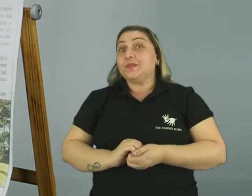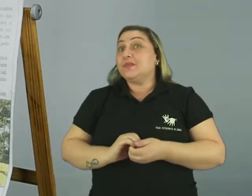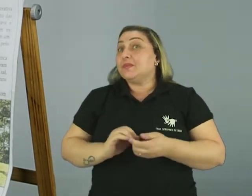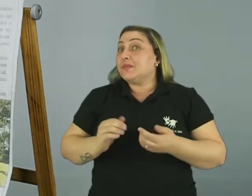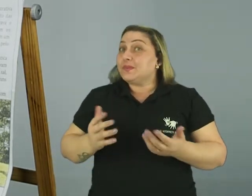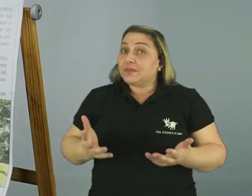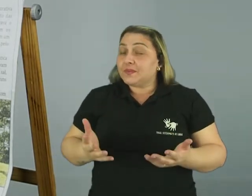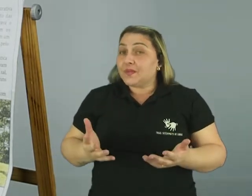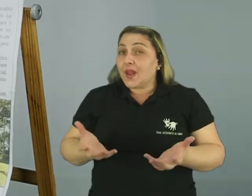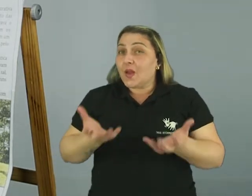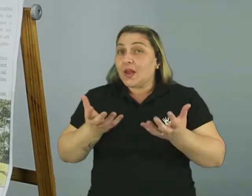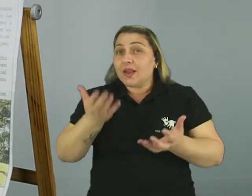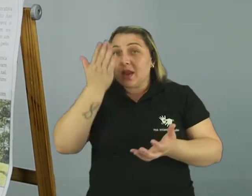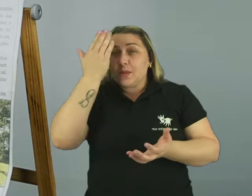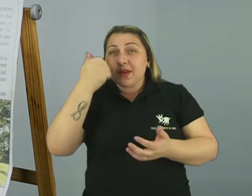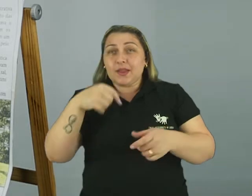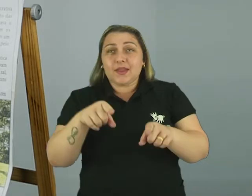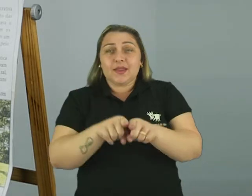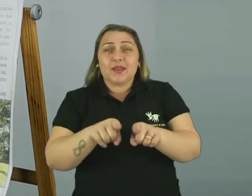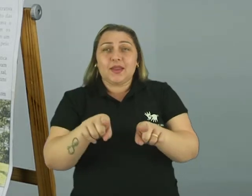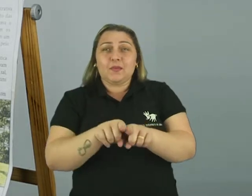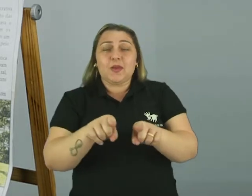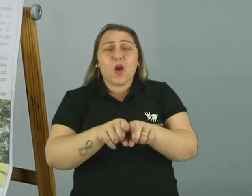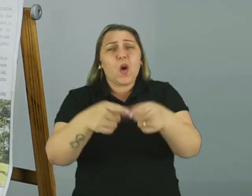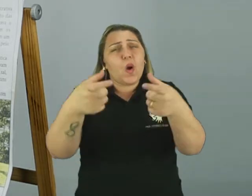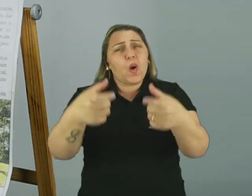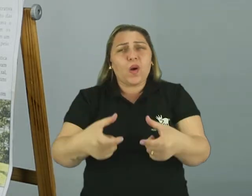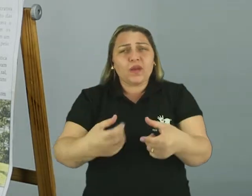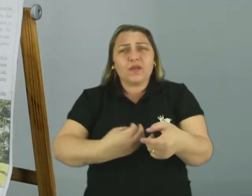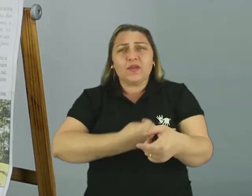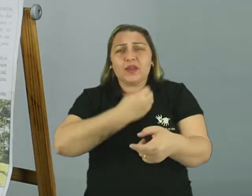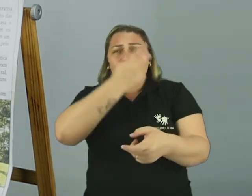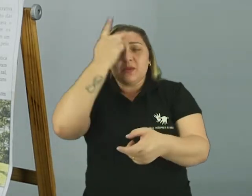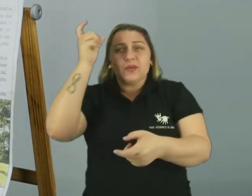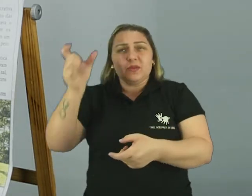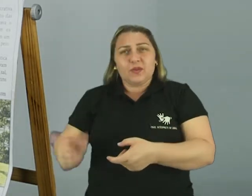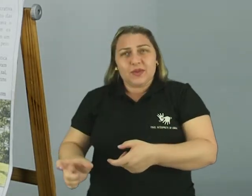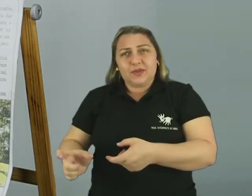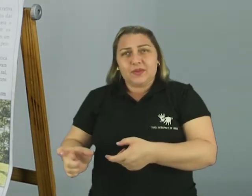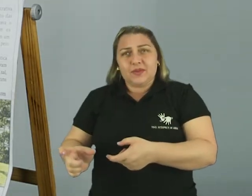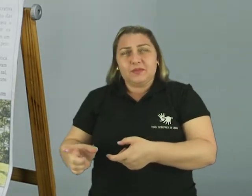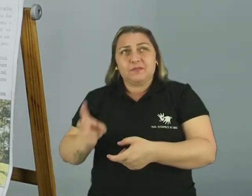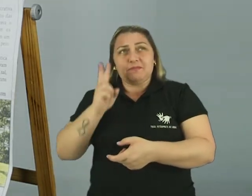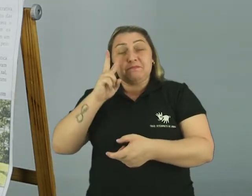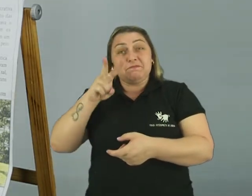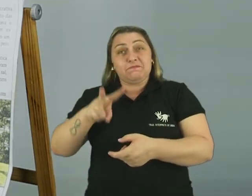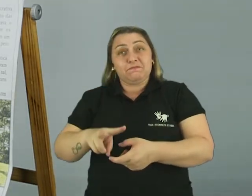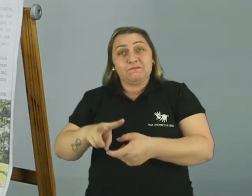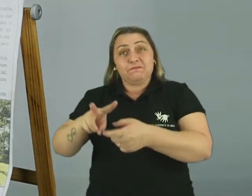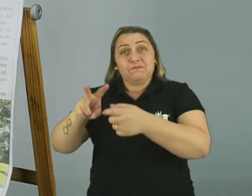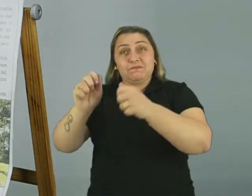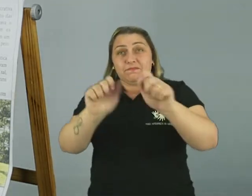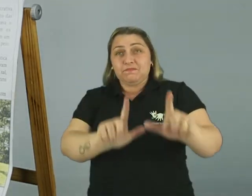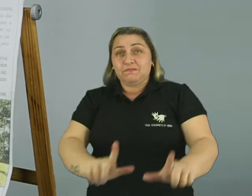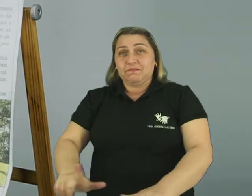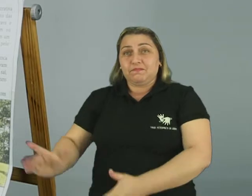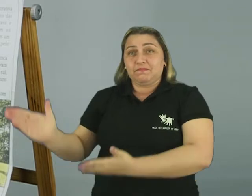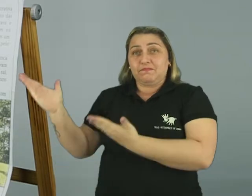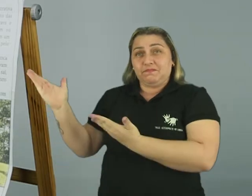que, eu quero saber também onde viviam essas pessoas. Quero que vocês observem aqui comigo. Vamos fazer uma